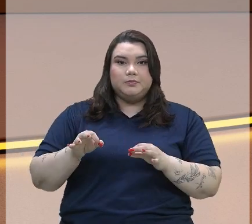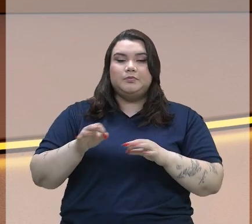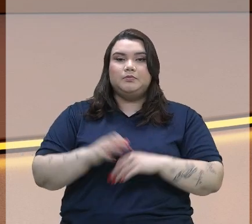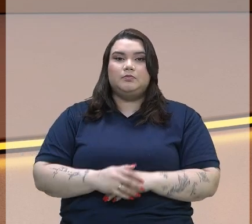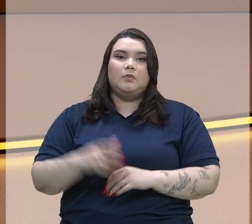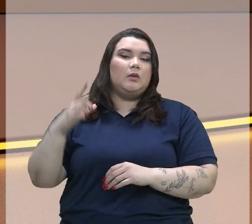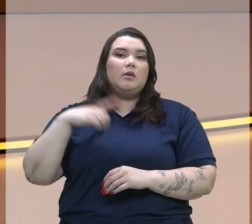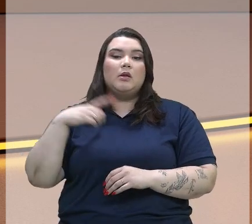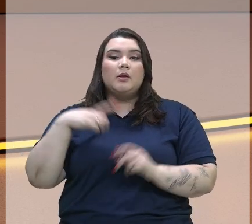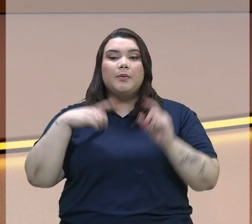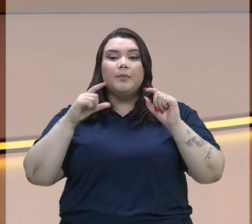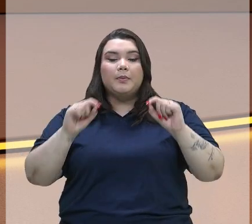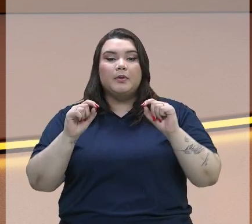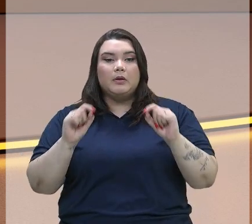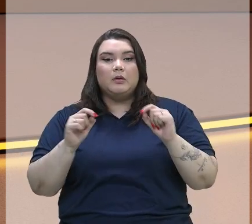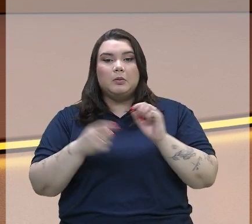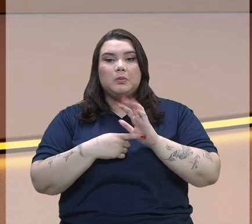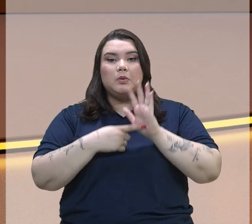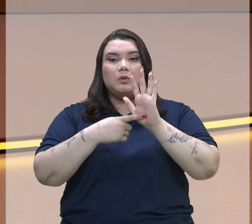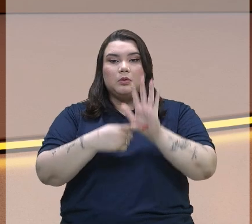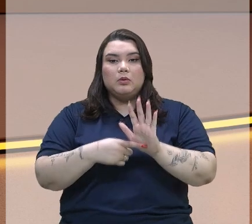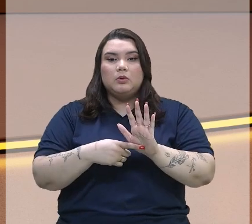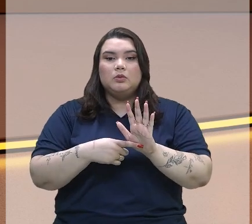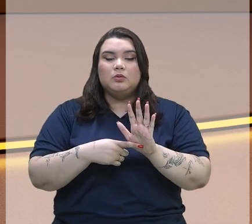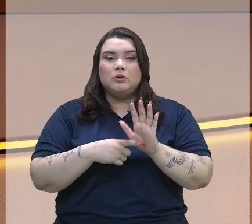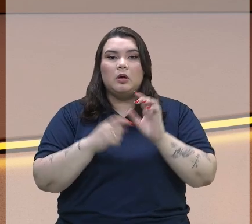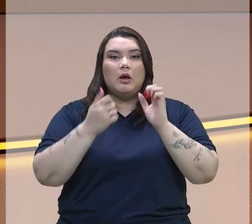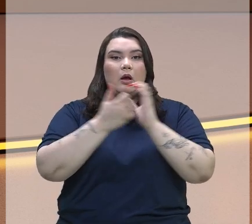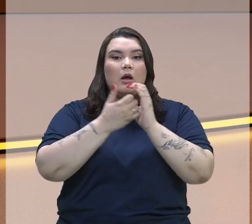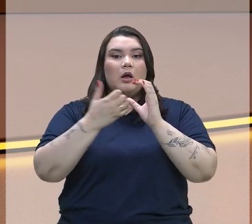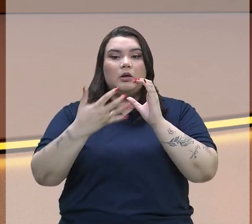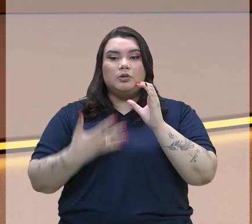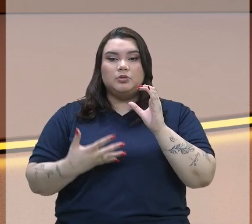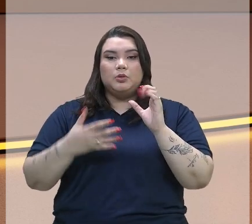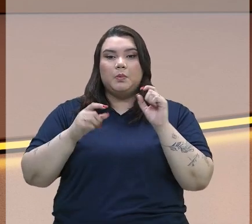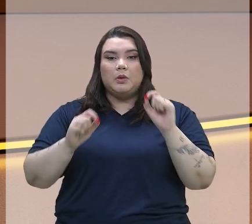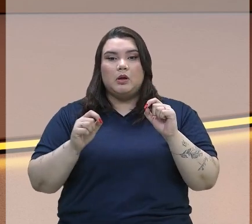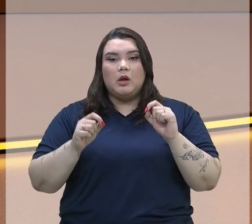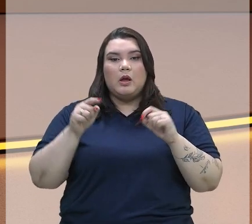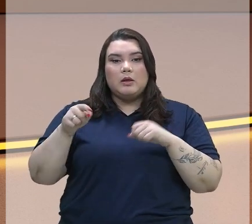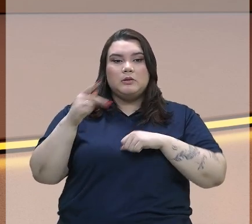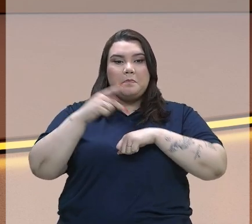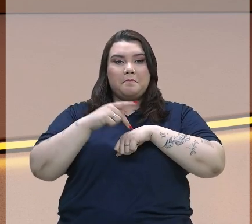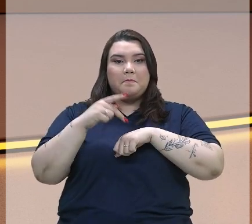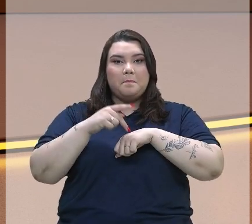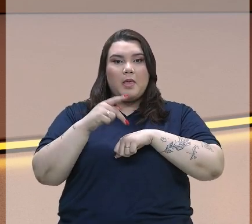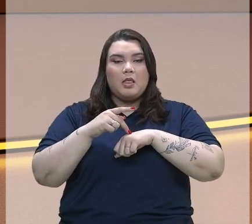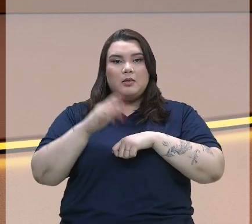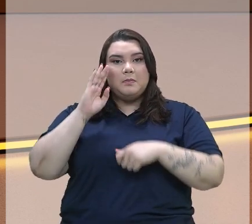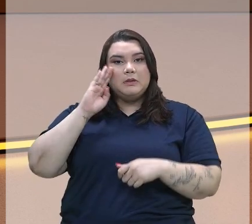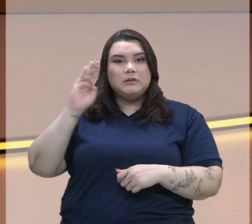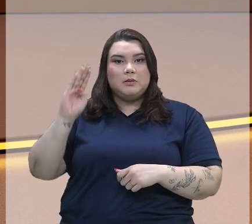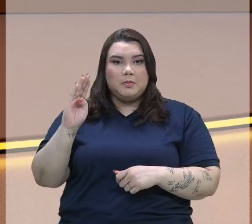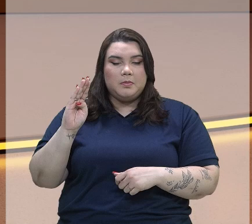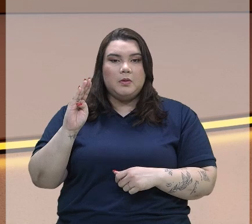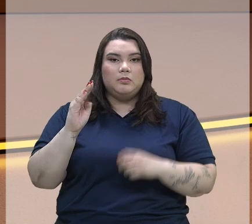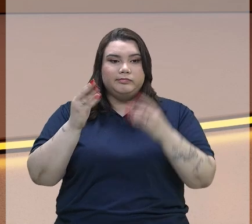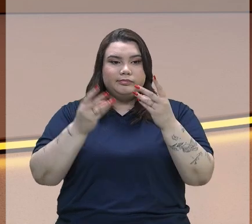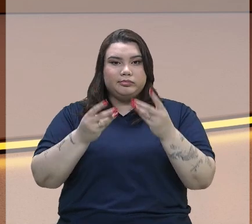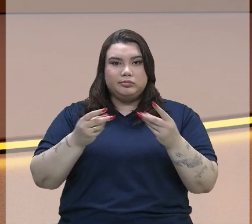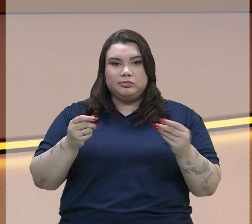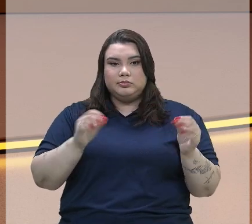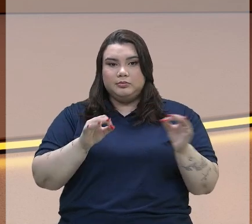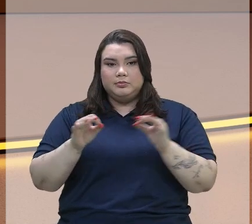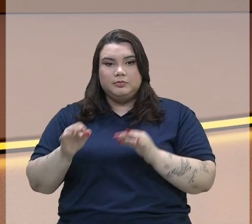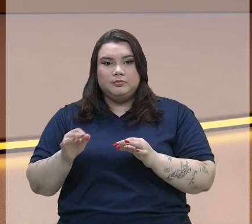gente tem ali muito ainda das características do que seria a rocha-mãe, apesar da decomposição, dessa degradação.